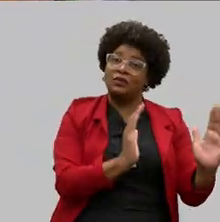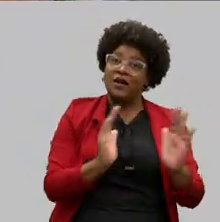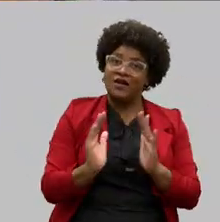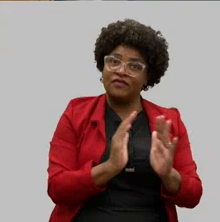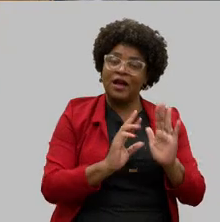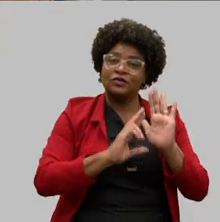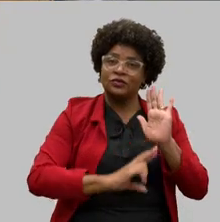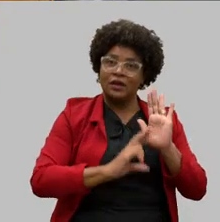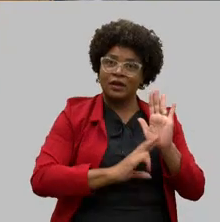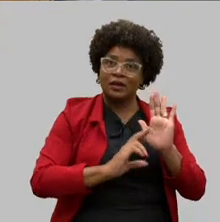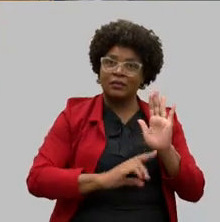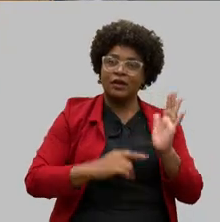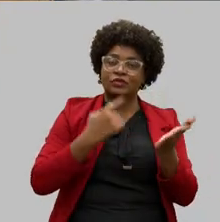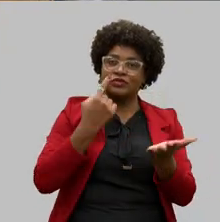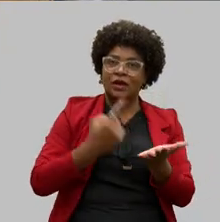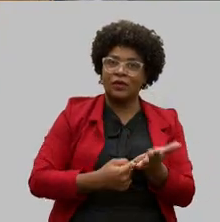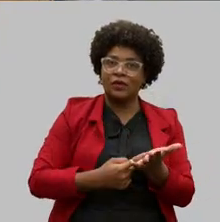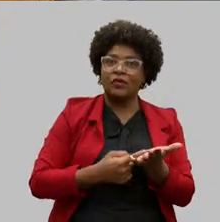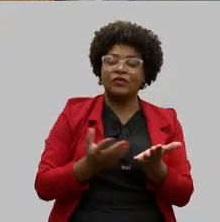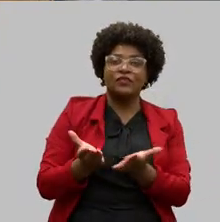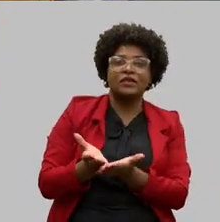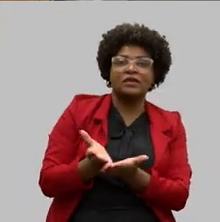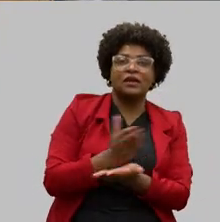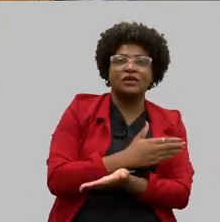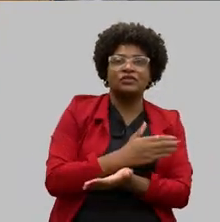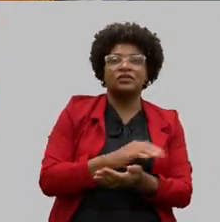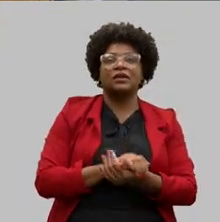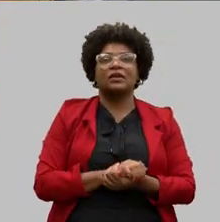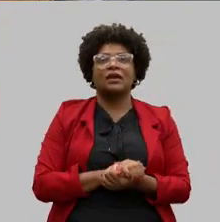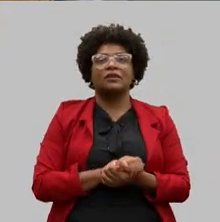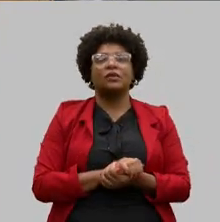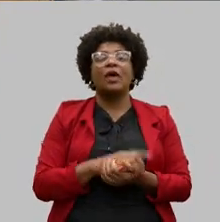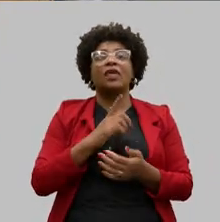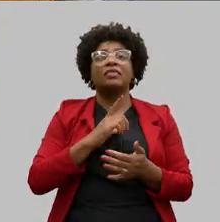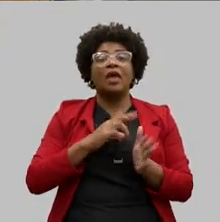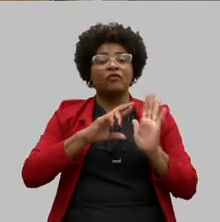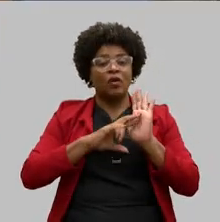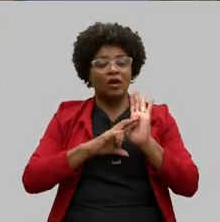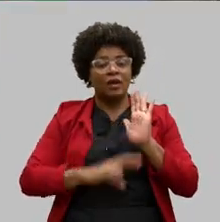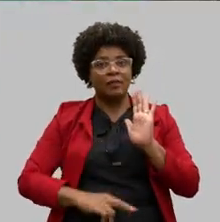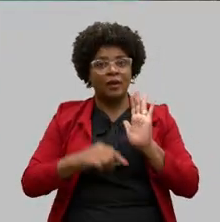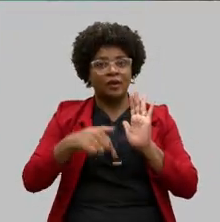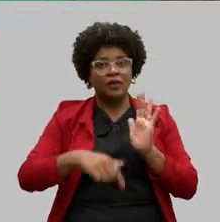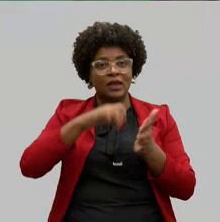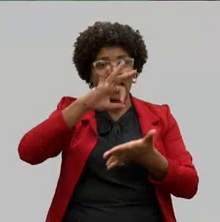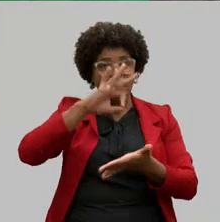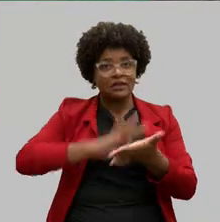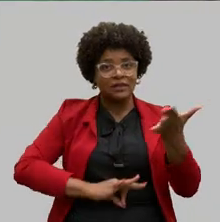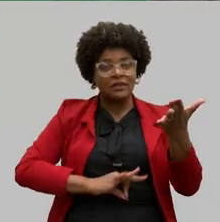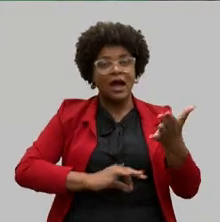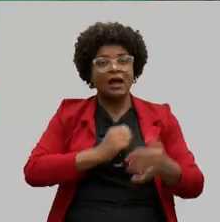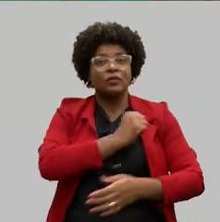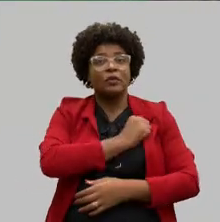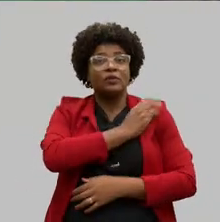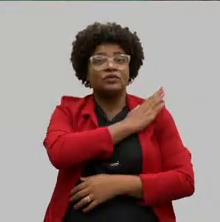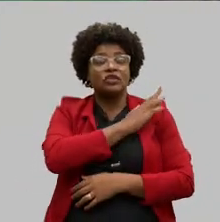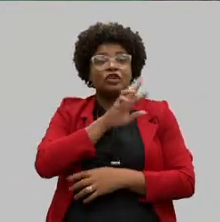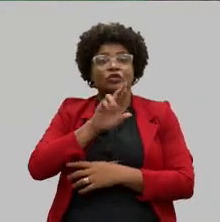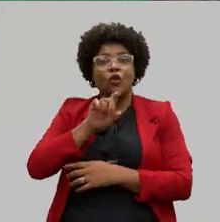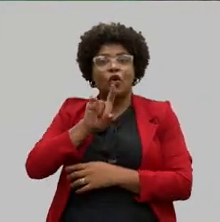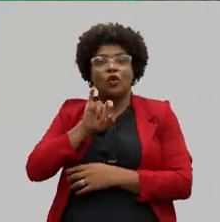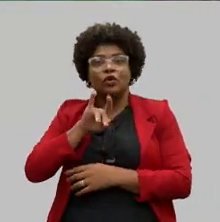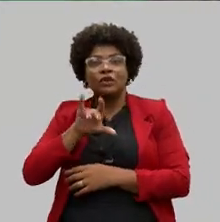na próxima h o requerimento assinado pelo Deputado s Rodrigo para seja retirado todos os